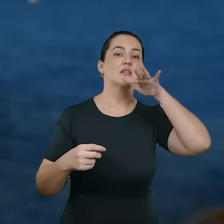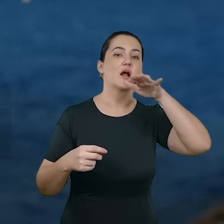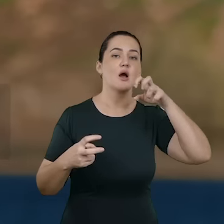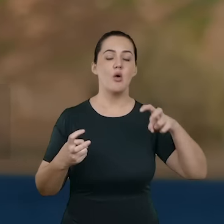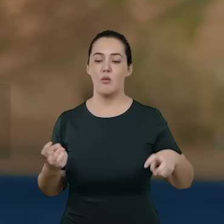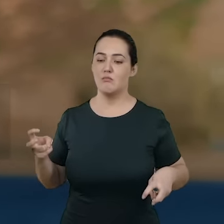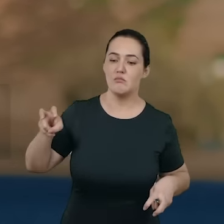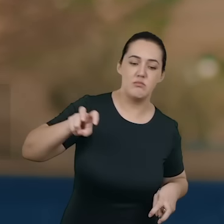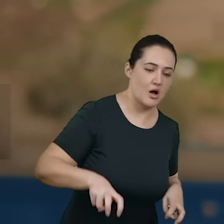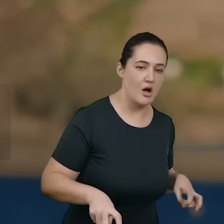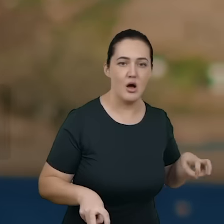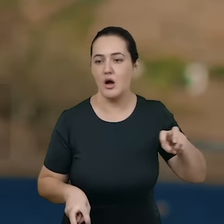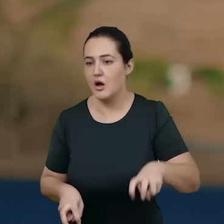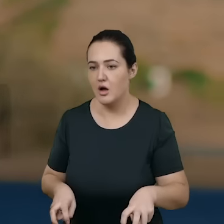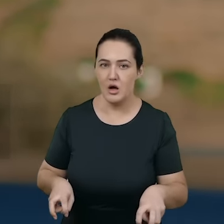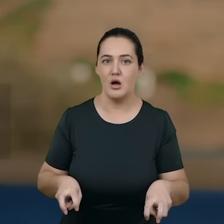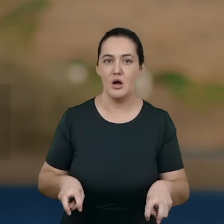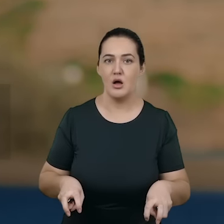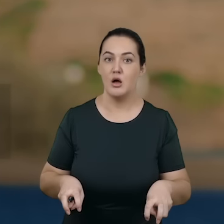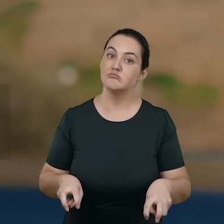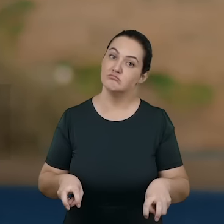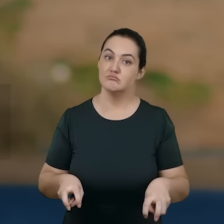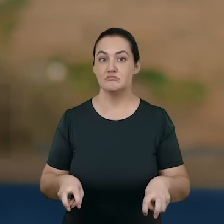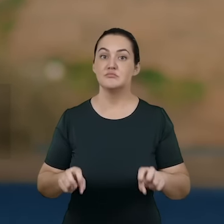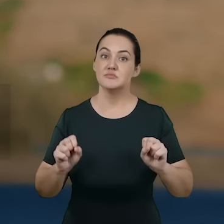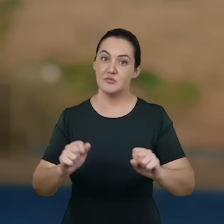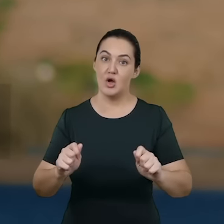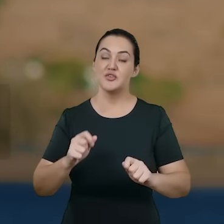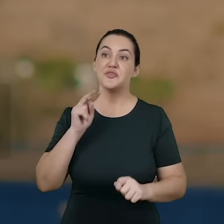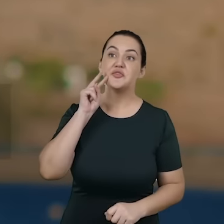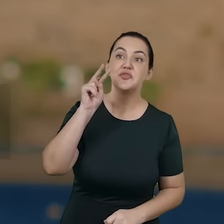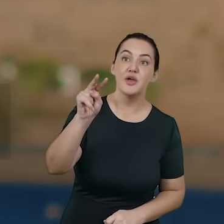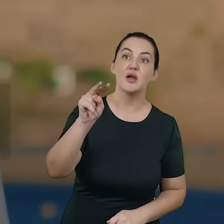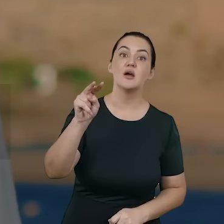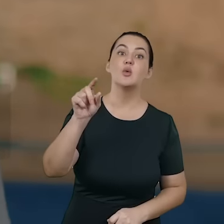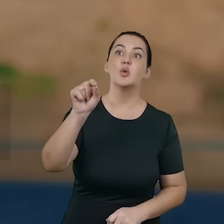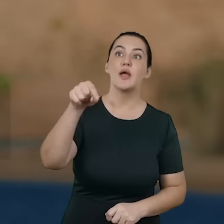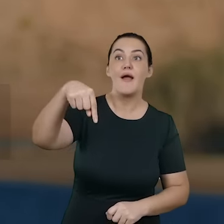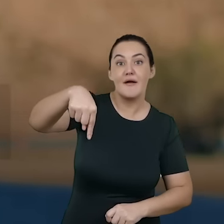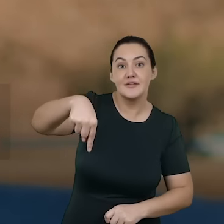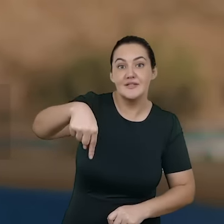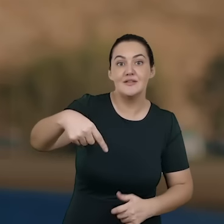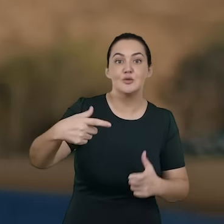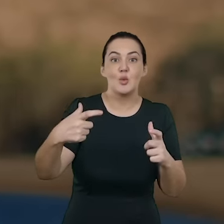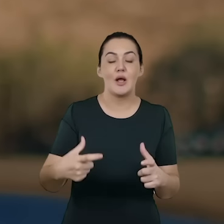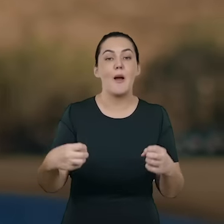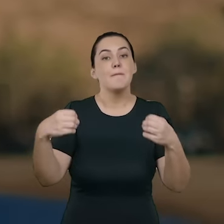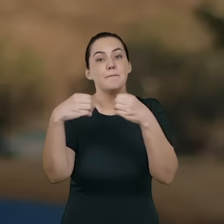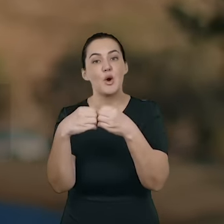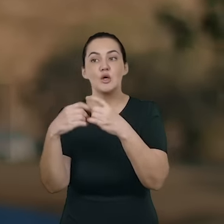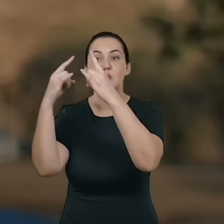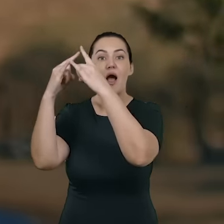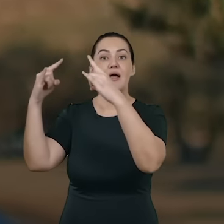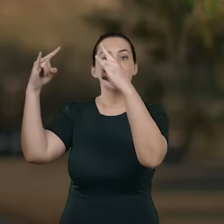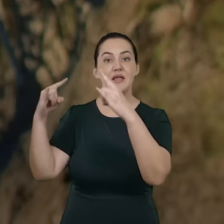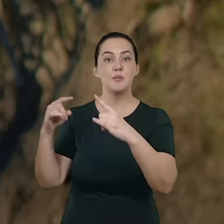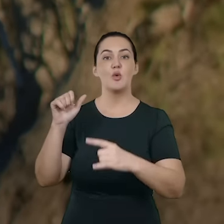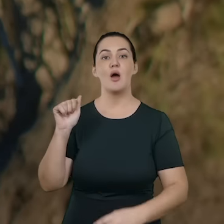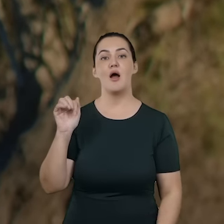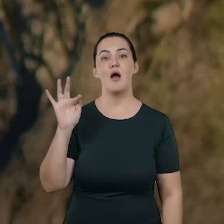do mar, quem sabe na visão do apóstolo, ele também viu o dragão se colocando em pé aqui, próximo ao templo de